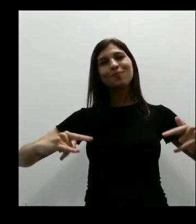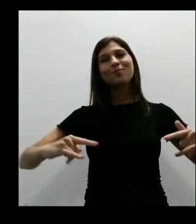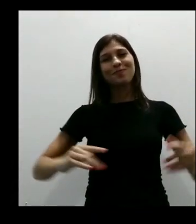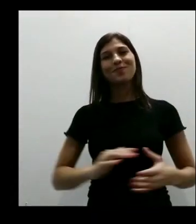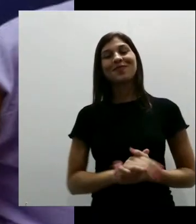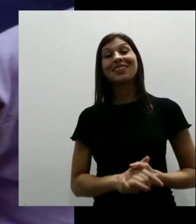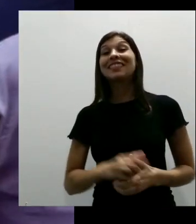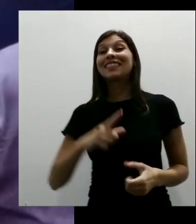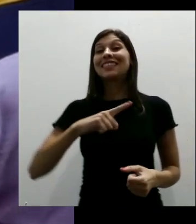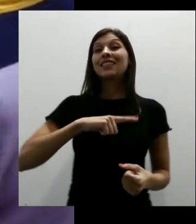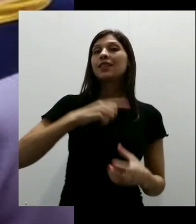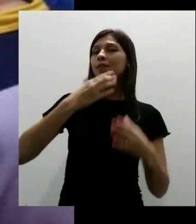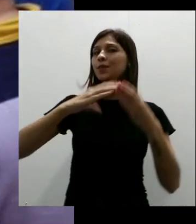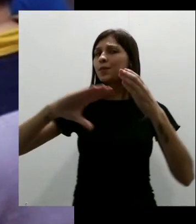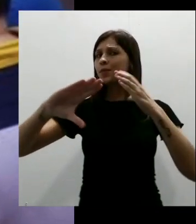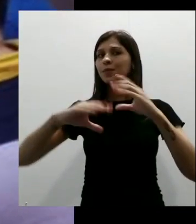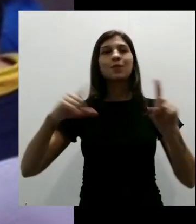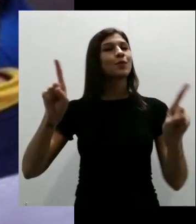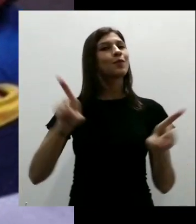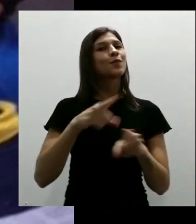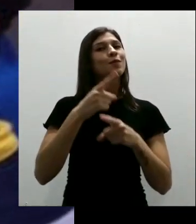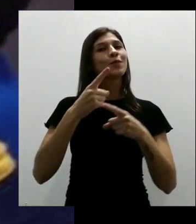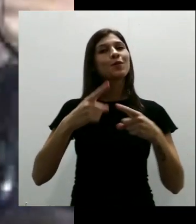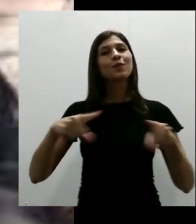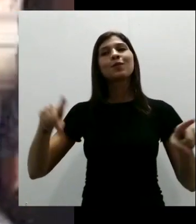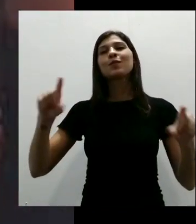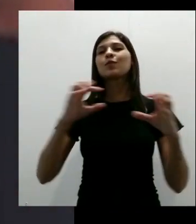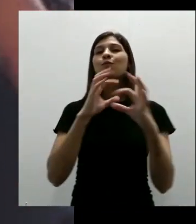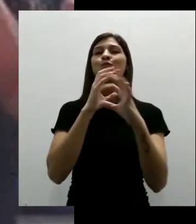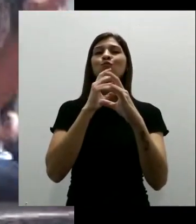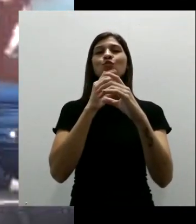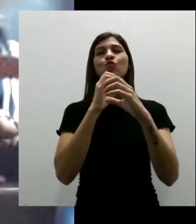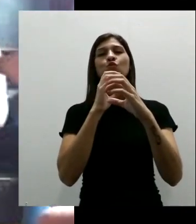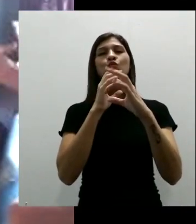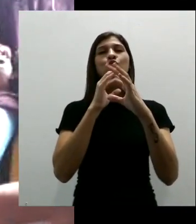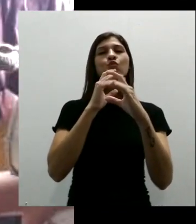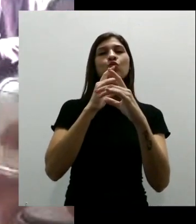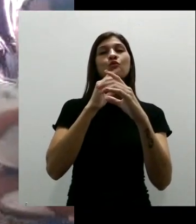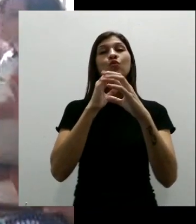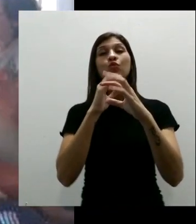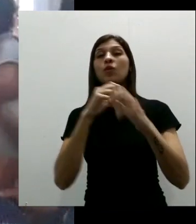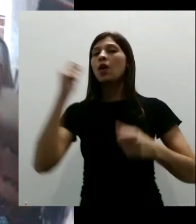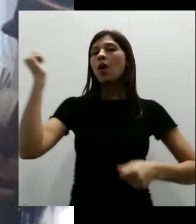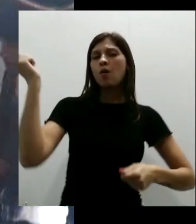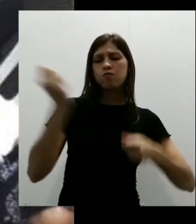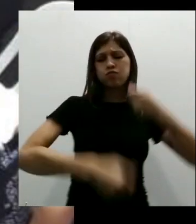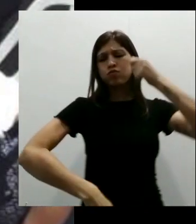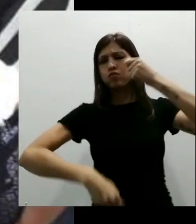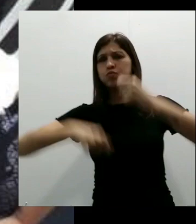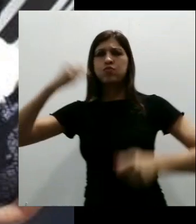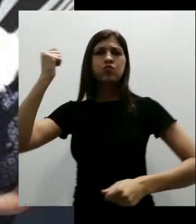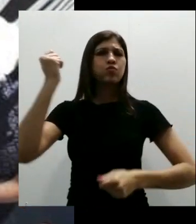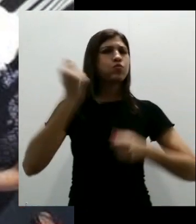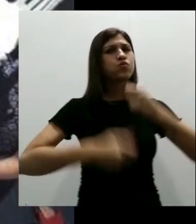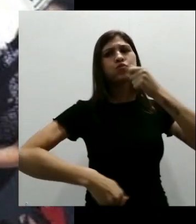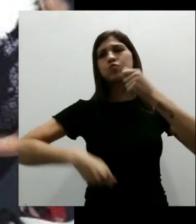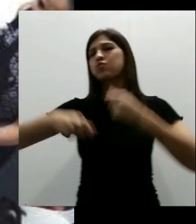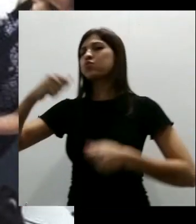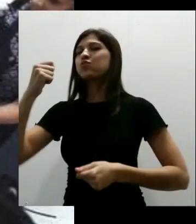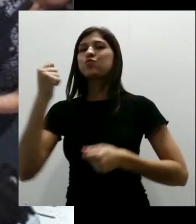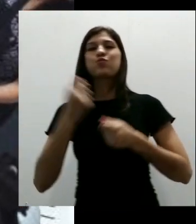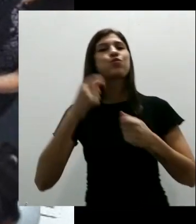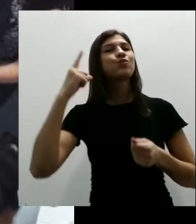Tem tocadores de flauta e tocadores de tambor que fazem ressoar notas